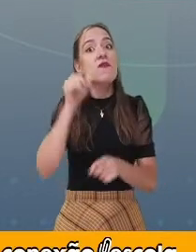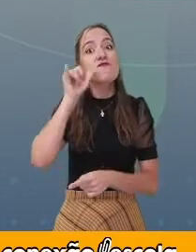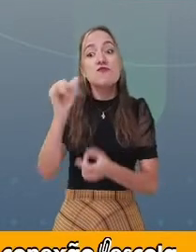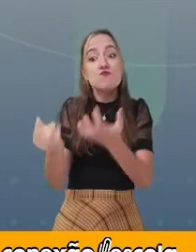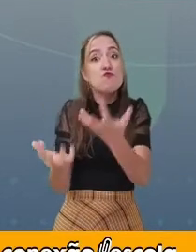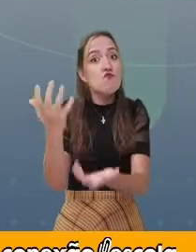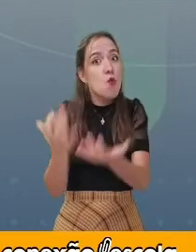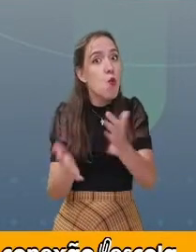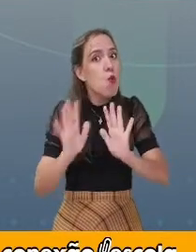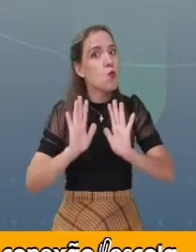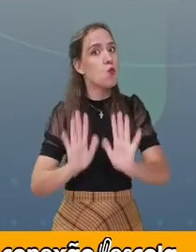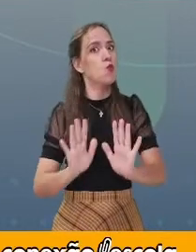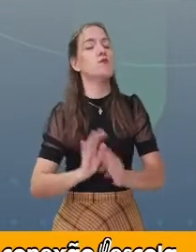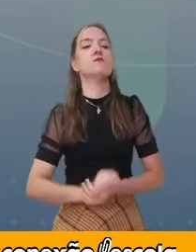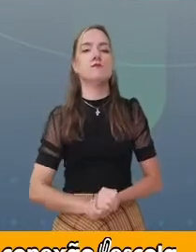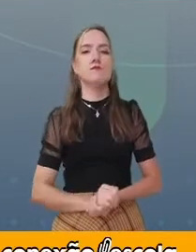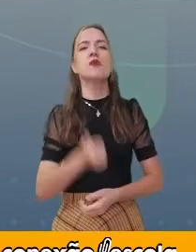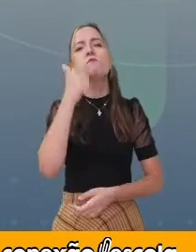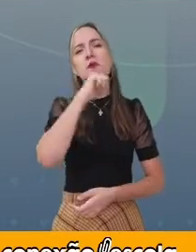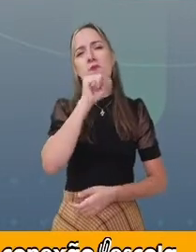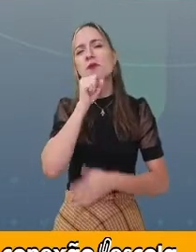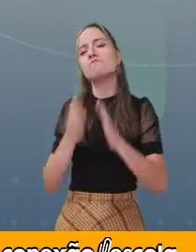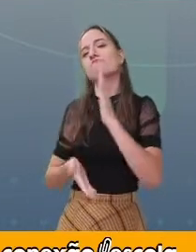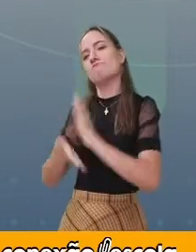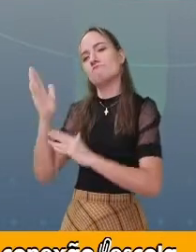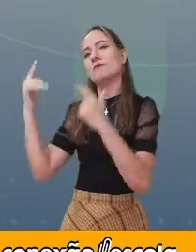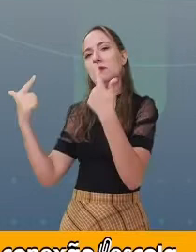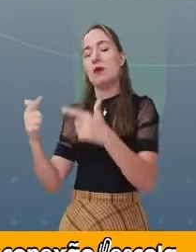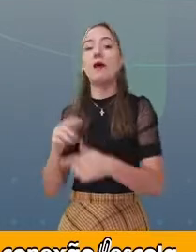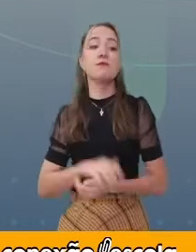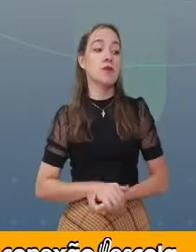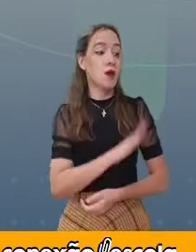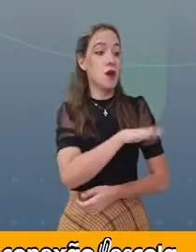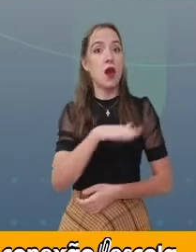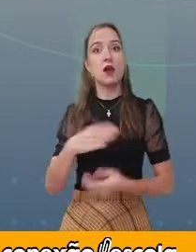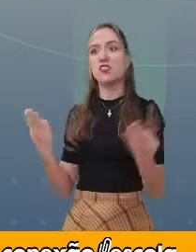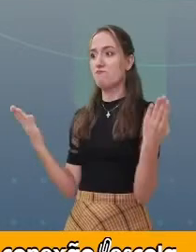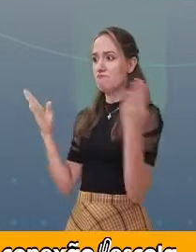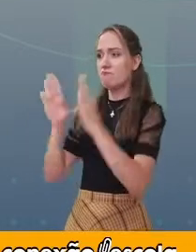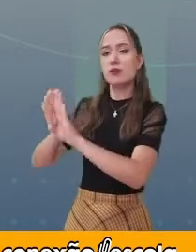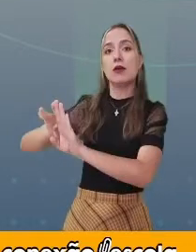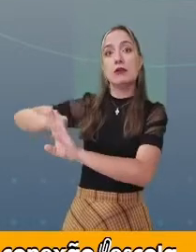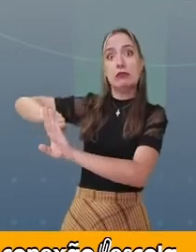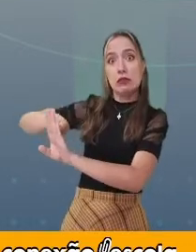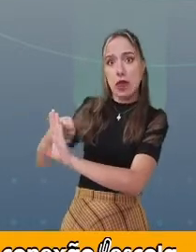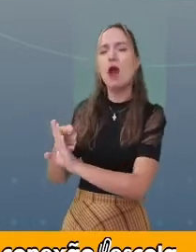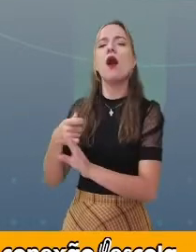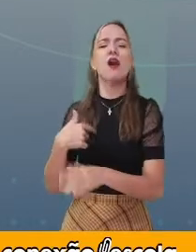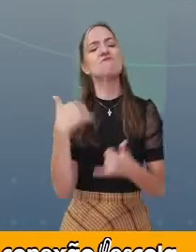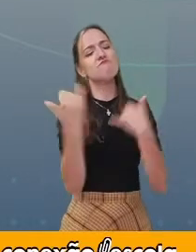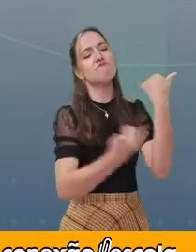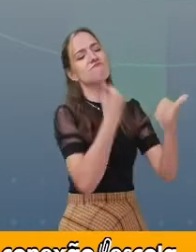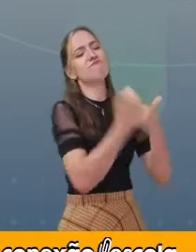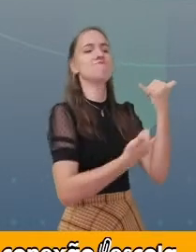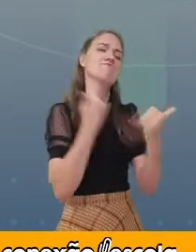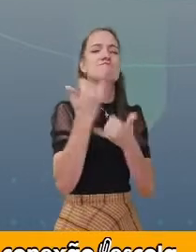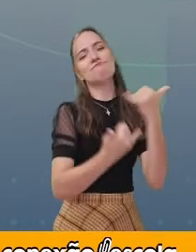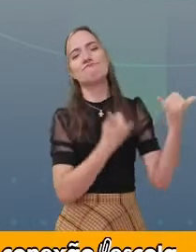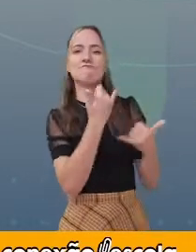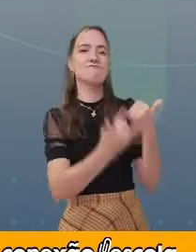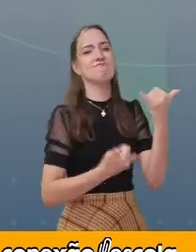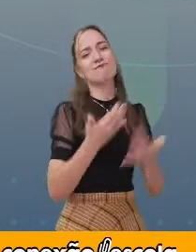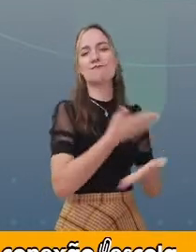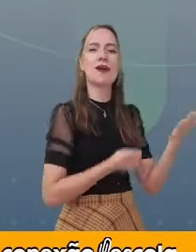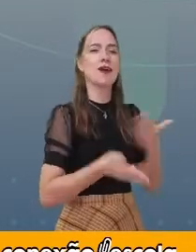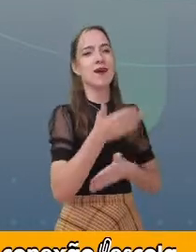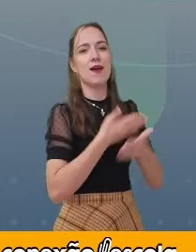fogo. Assim que ela saiu, as crianças trancaram a porta e começaram a brincar.